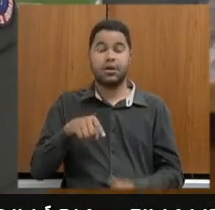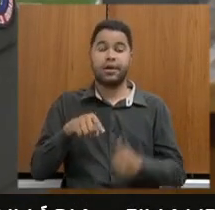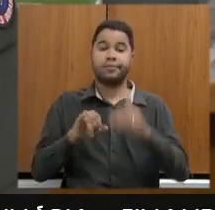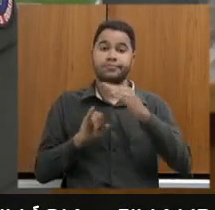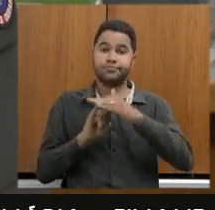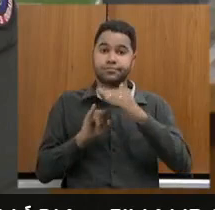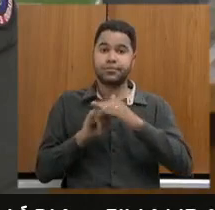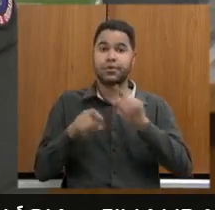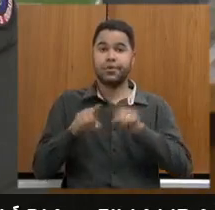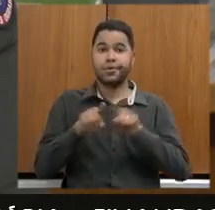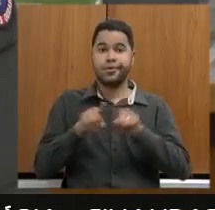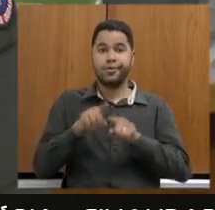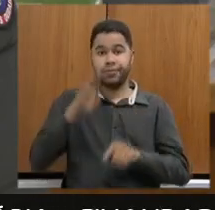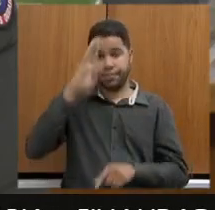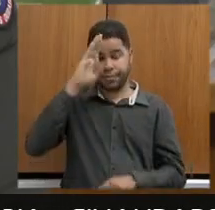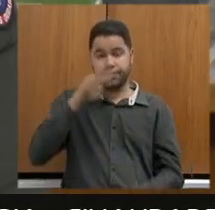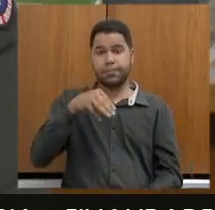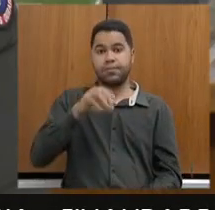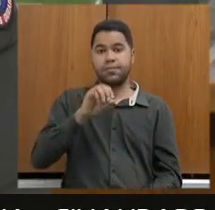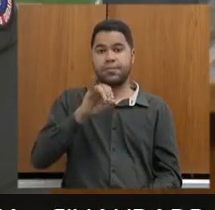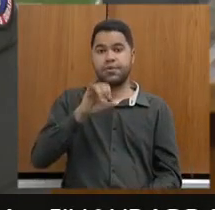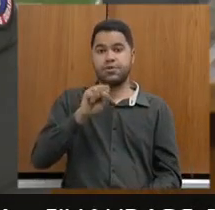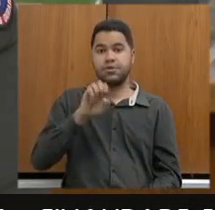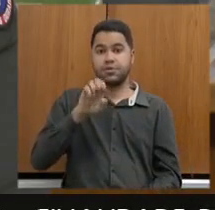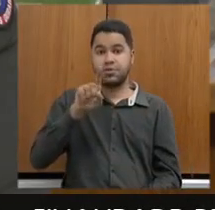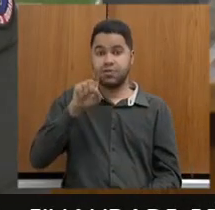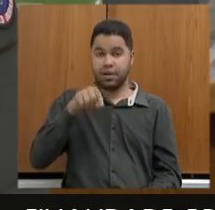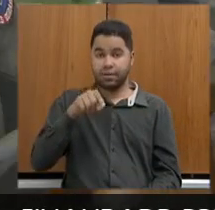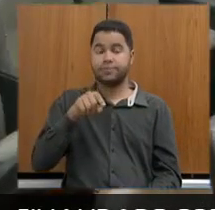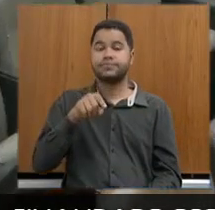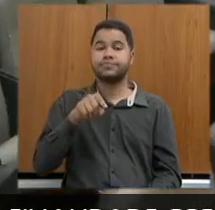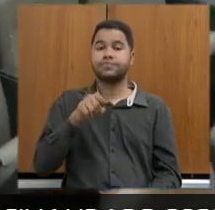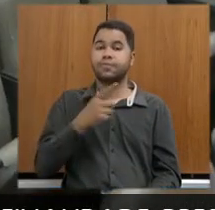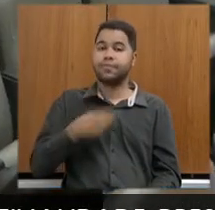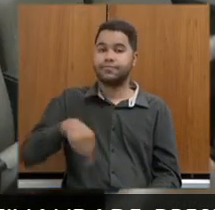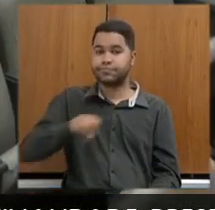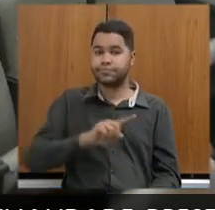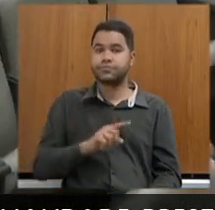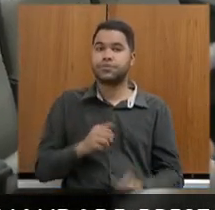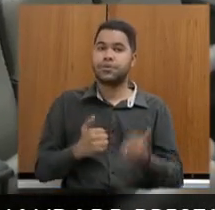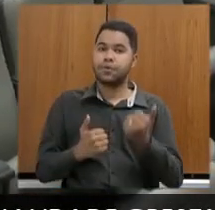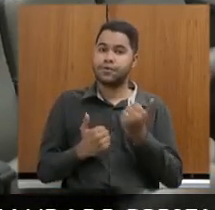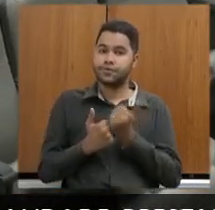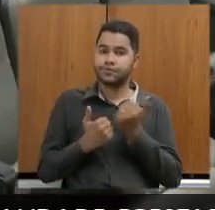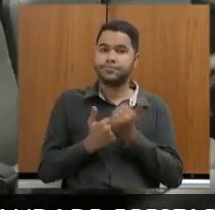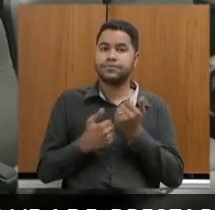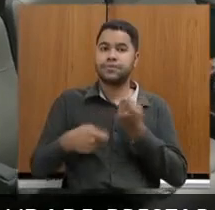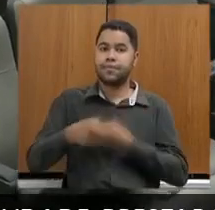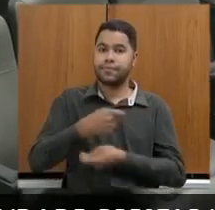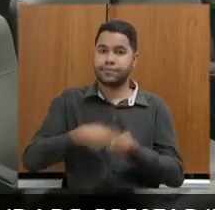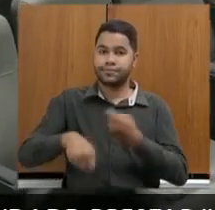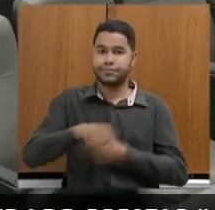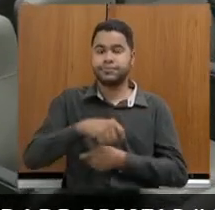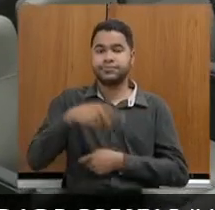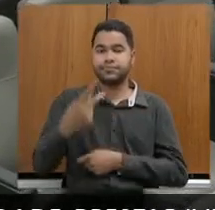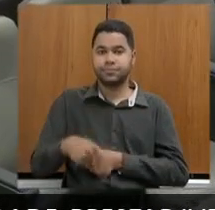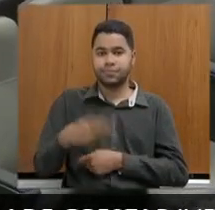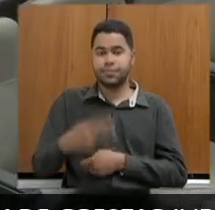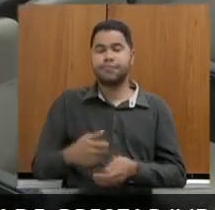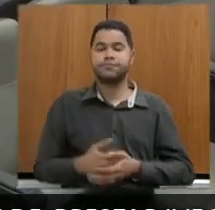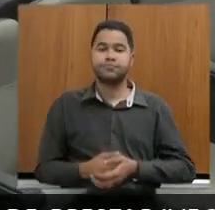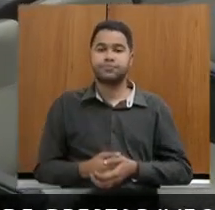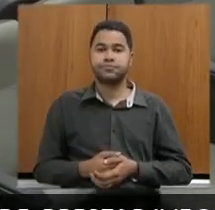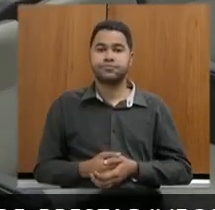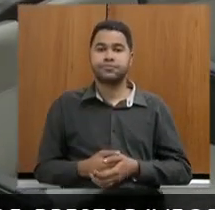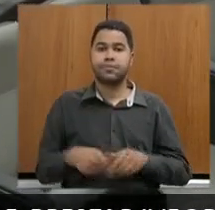o tenente-coronel Moisés Magalhães que o nosso assessor operacional do estado-maior